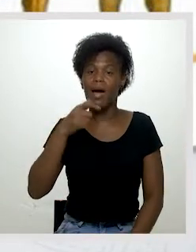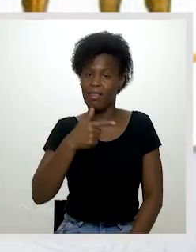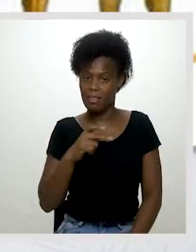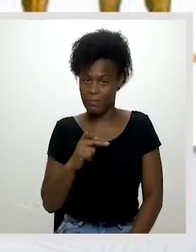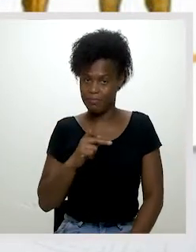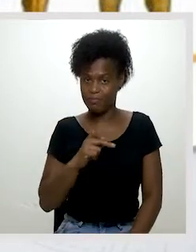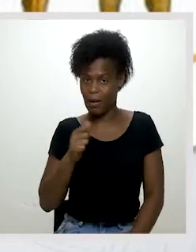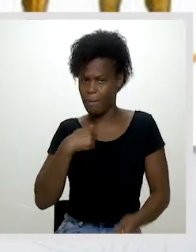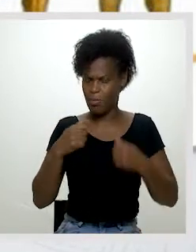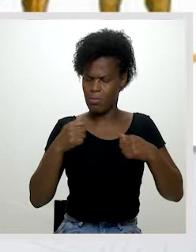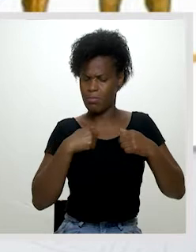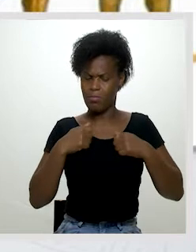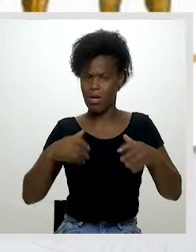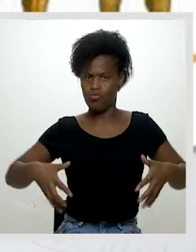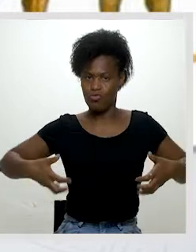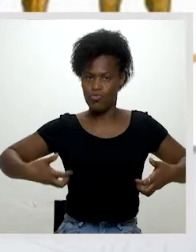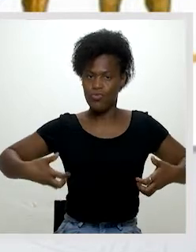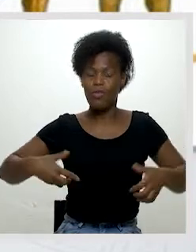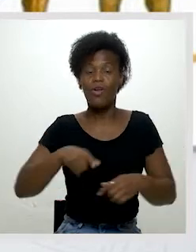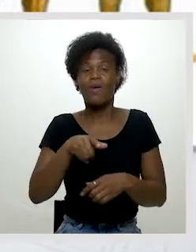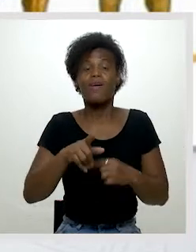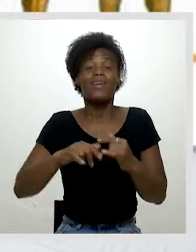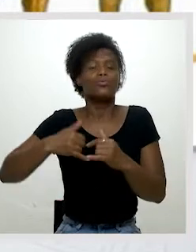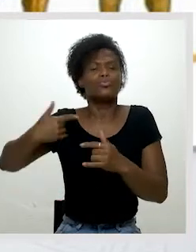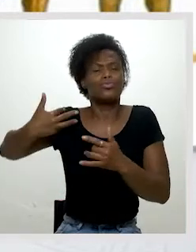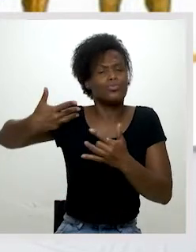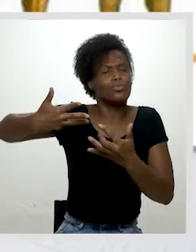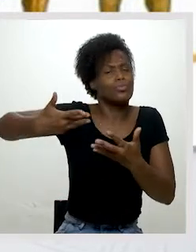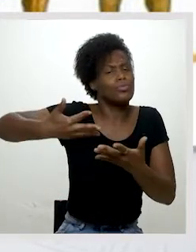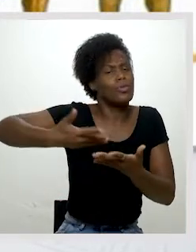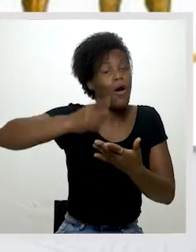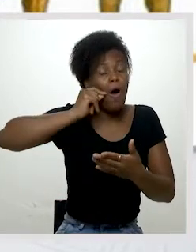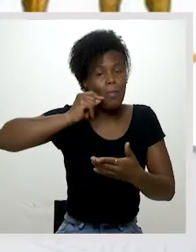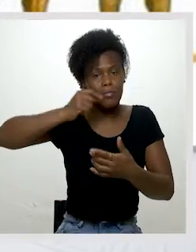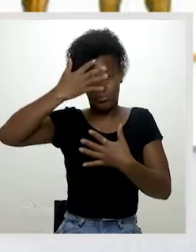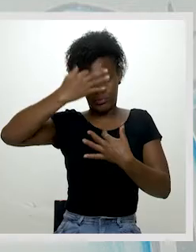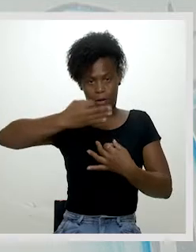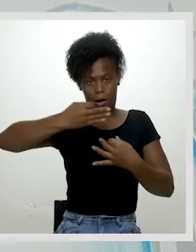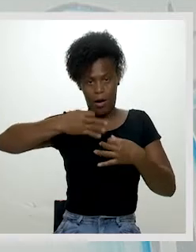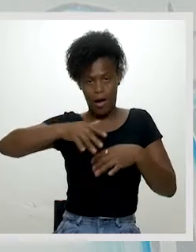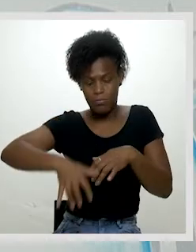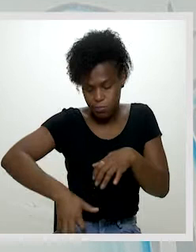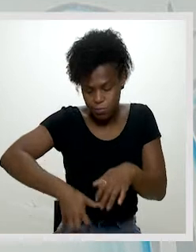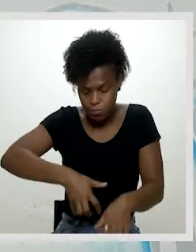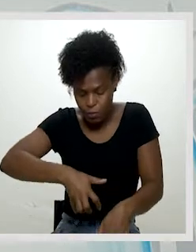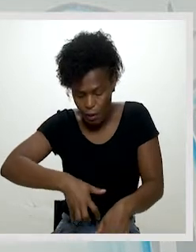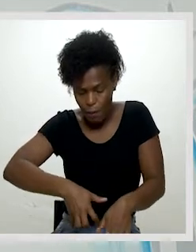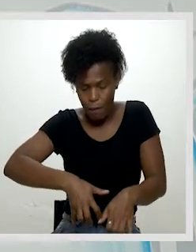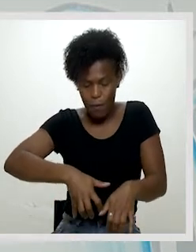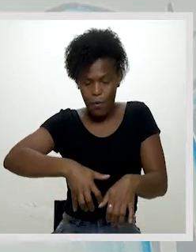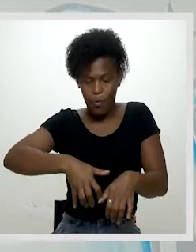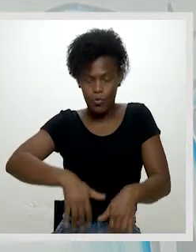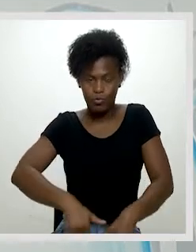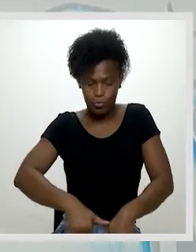chimpanzé. E depois, ao longo dos tempos, o homem foi mudando a sua posição. Da posição das mãos no chão